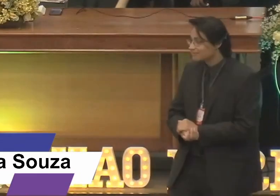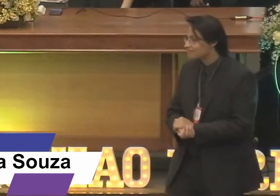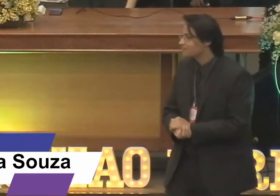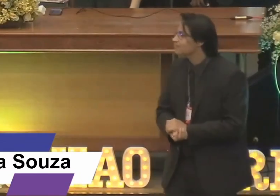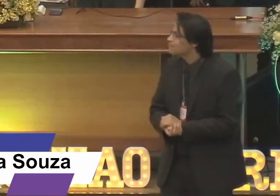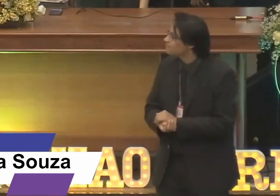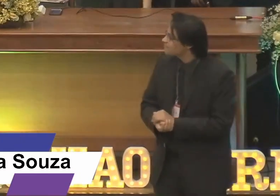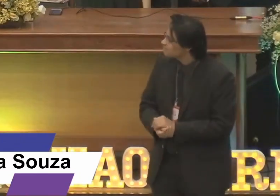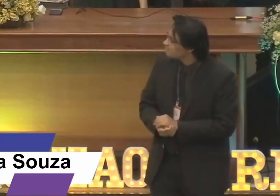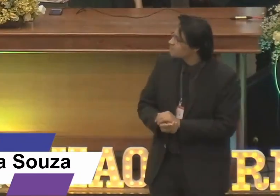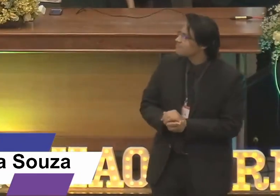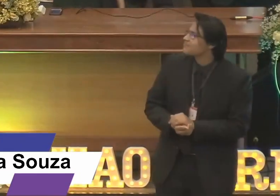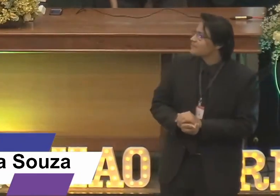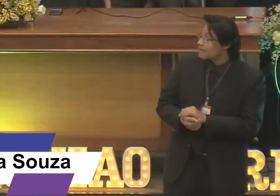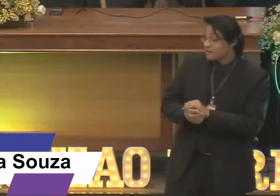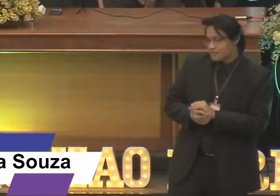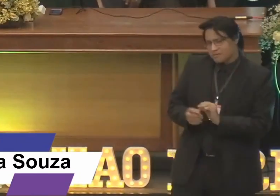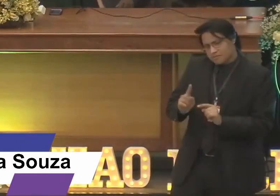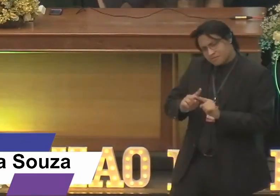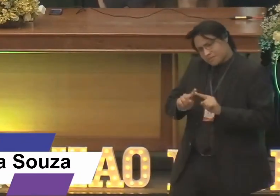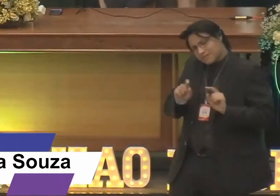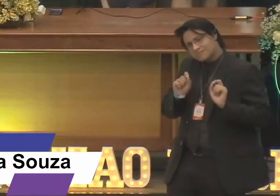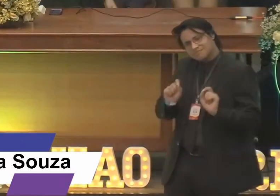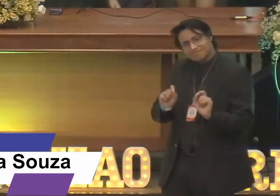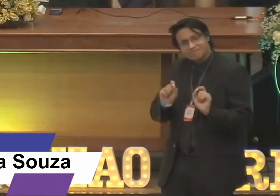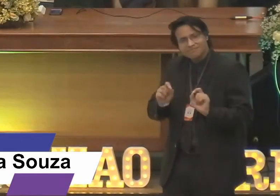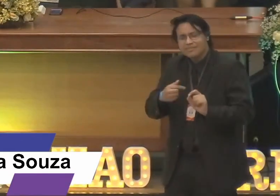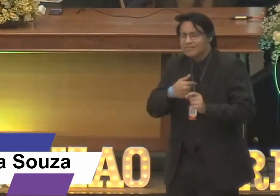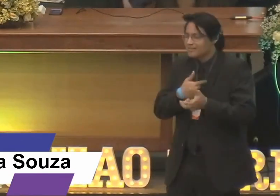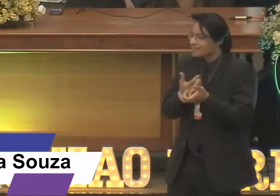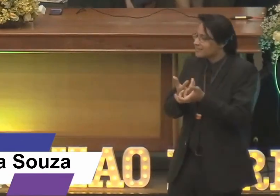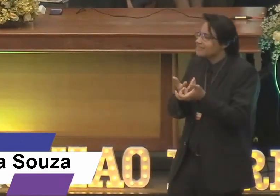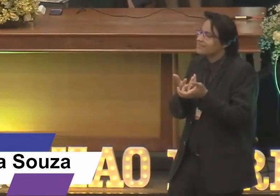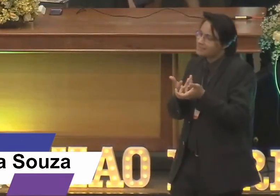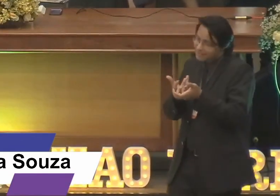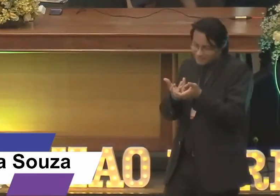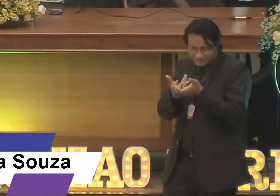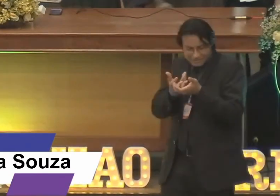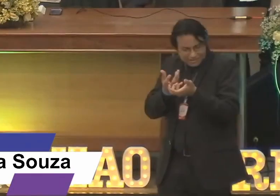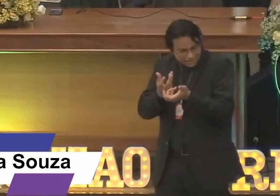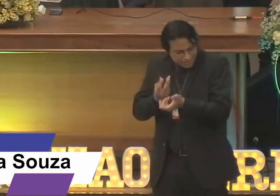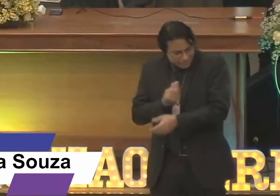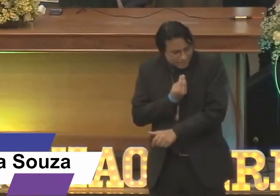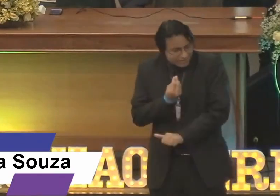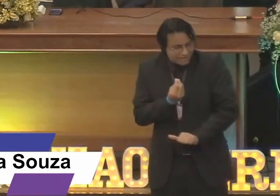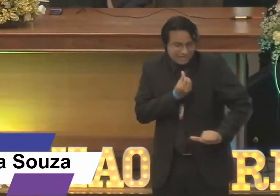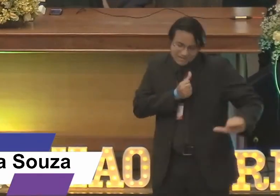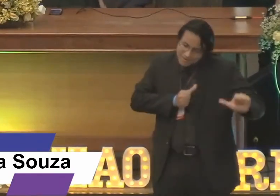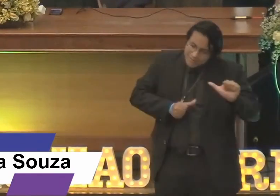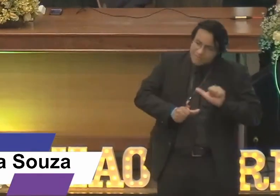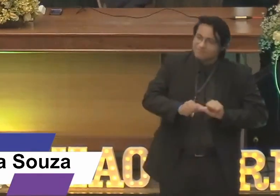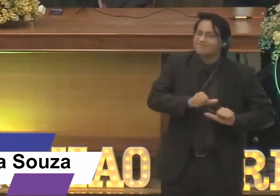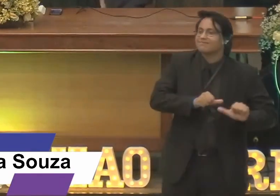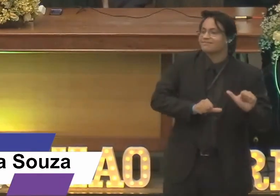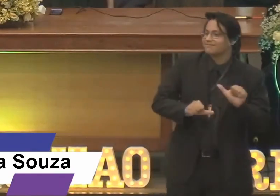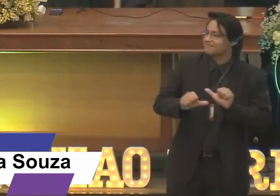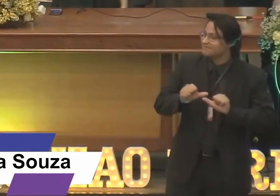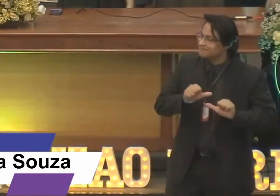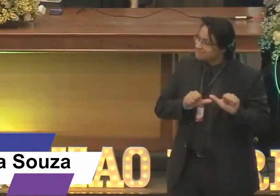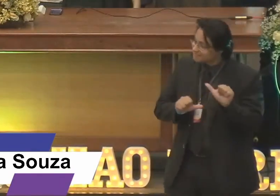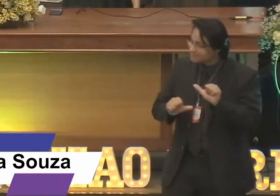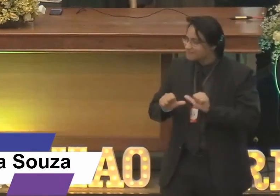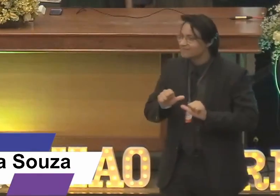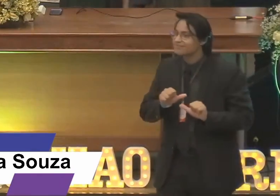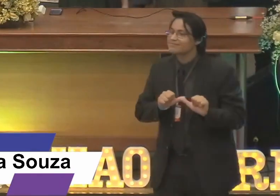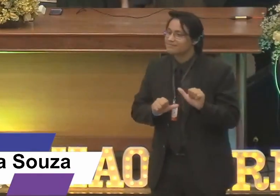Na realidade o que eu queria era nascer de novo,